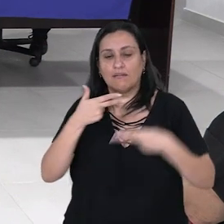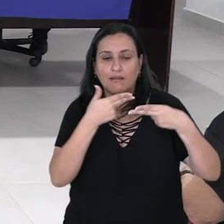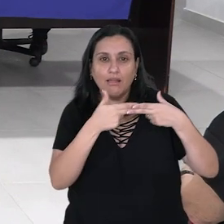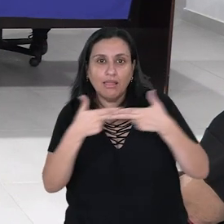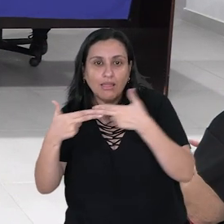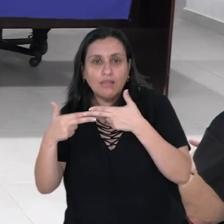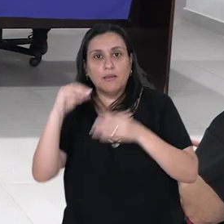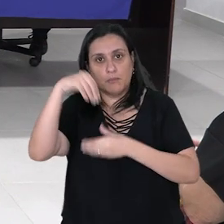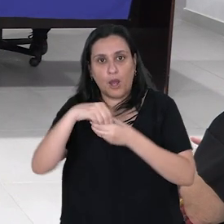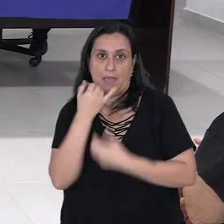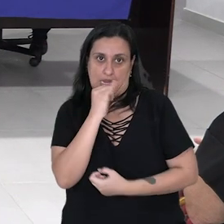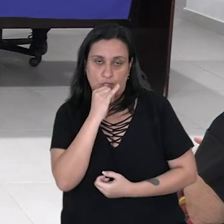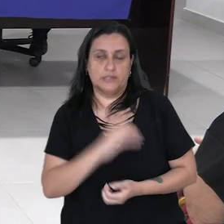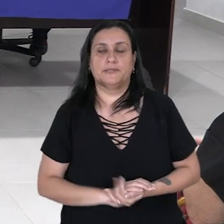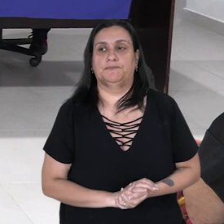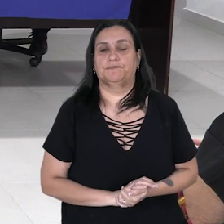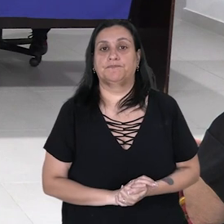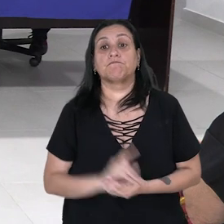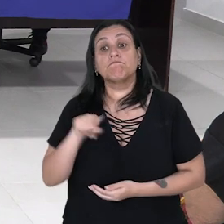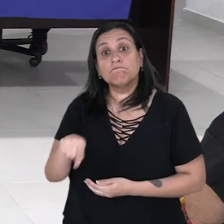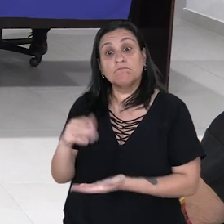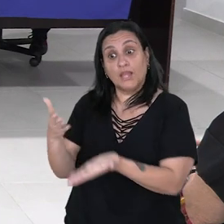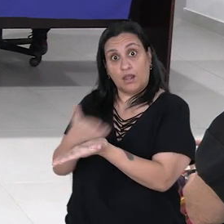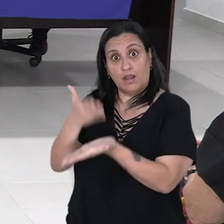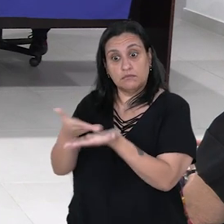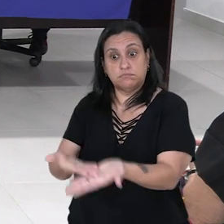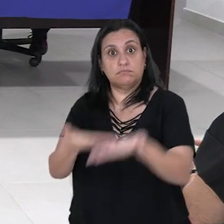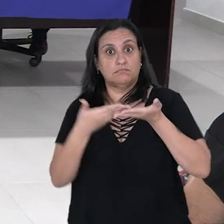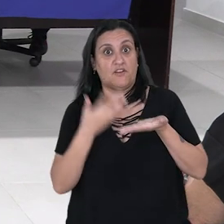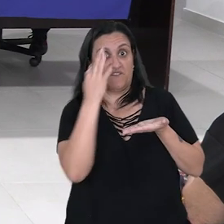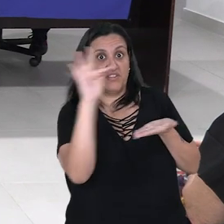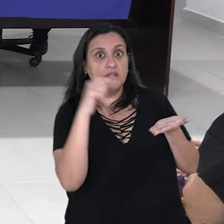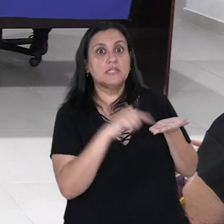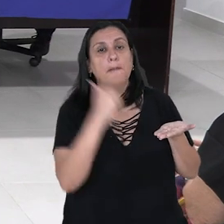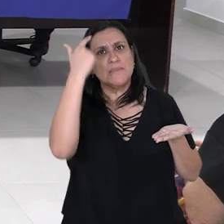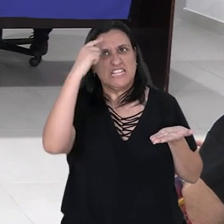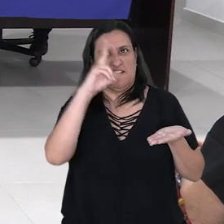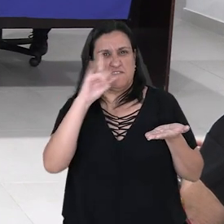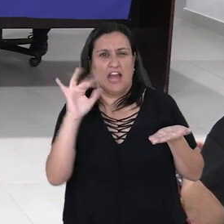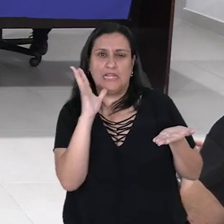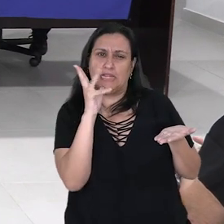né? E esse livro foi... Eu também achei que demoraria mais também.